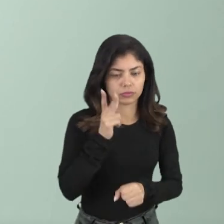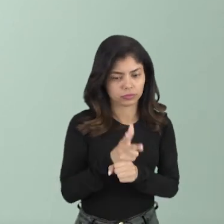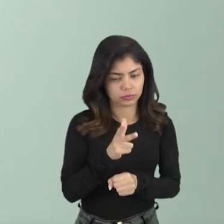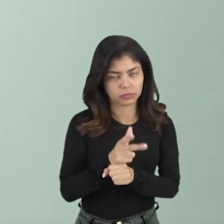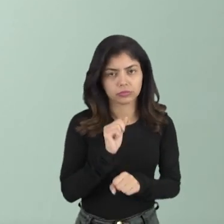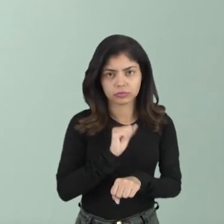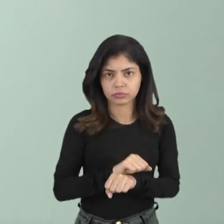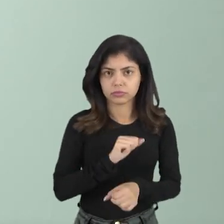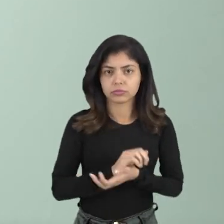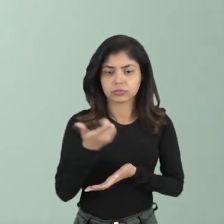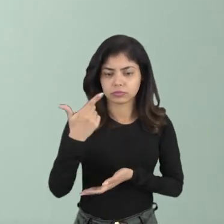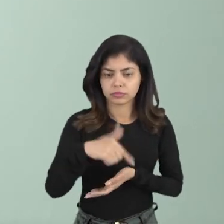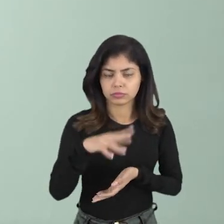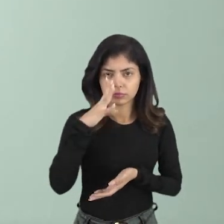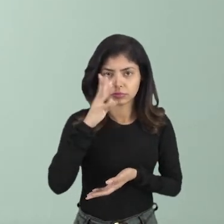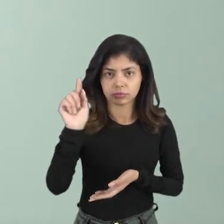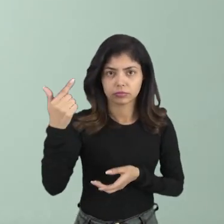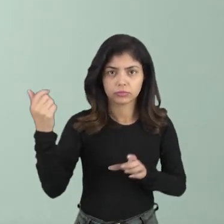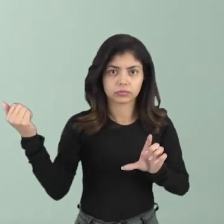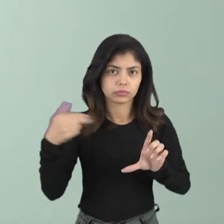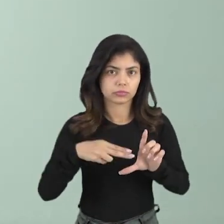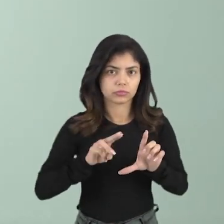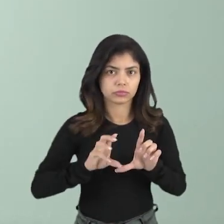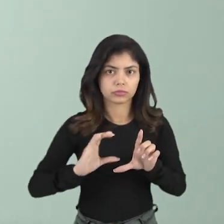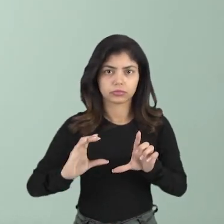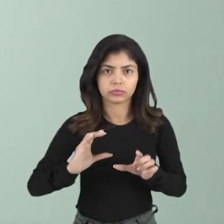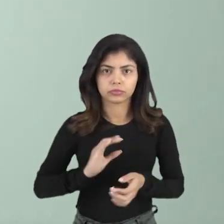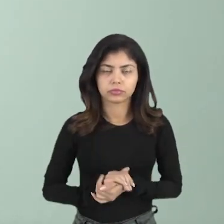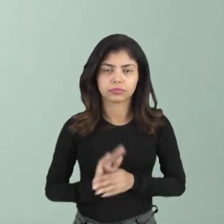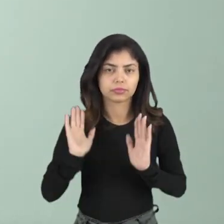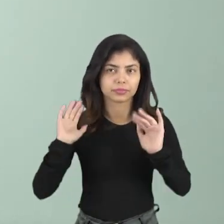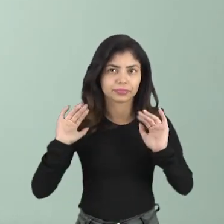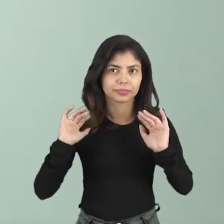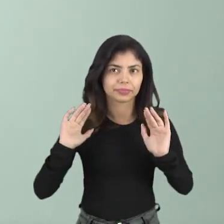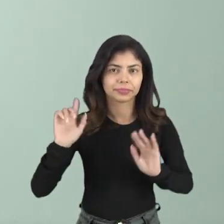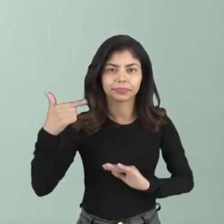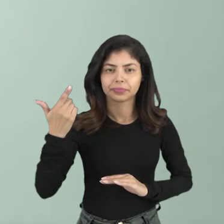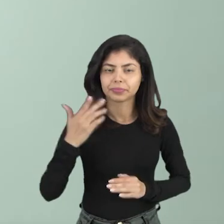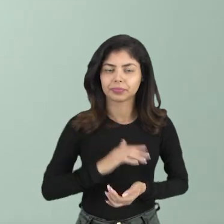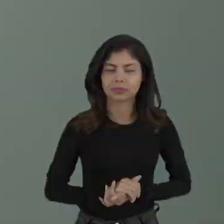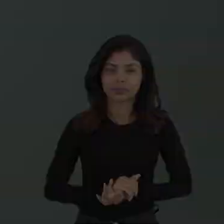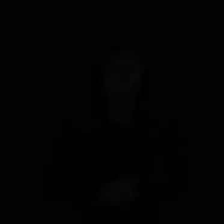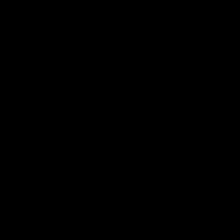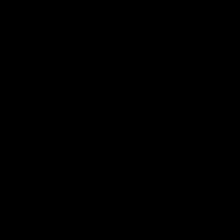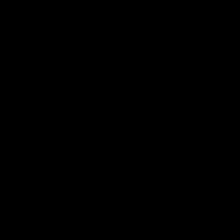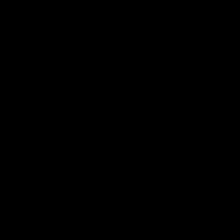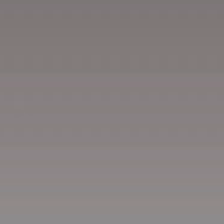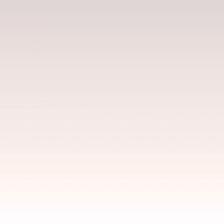vídeo, assistam novamente lá no portal Eduque, tá bom? Tchau, tchau e até mais!